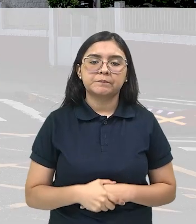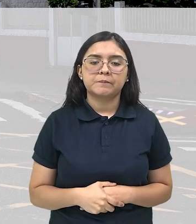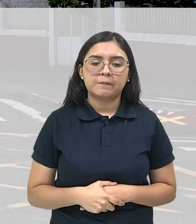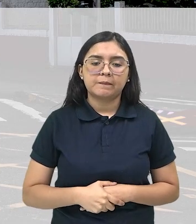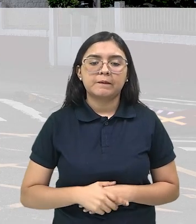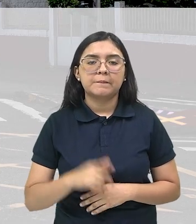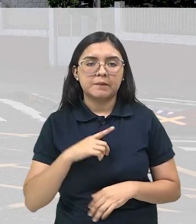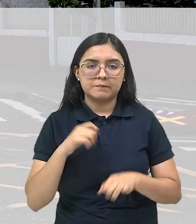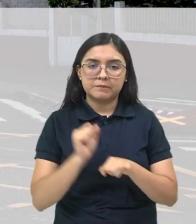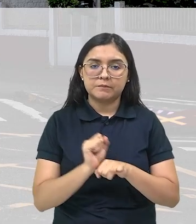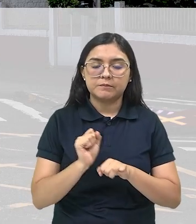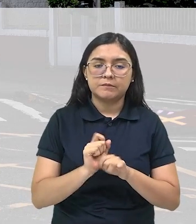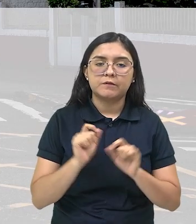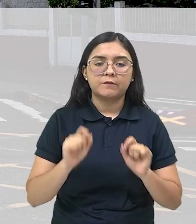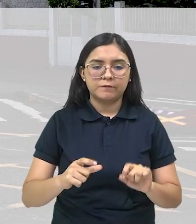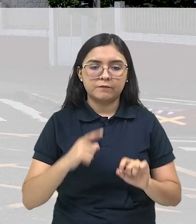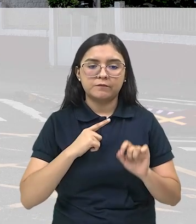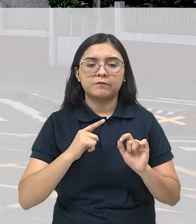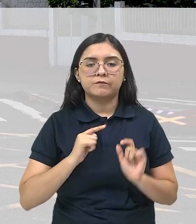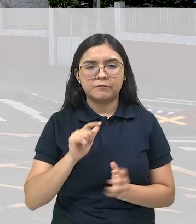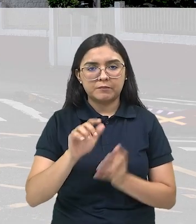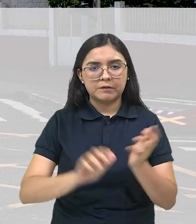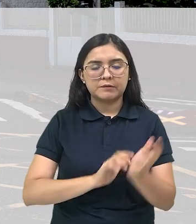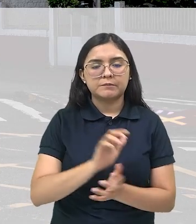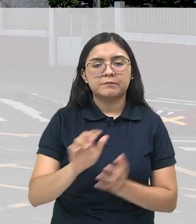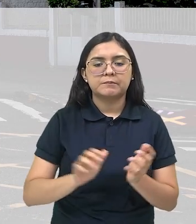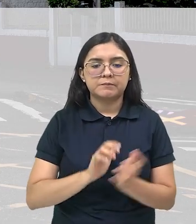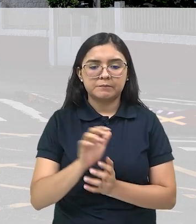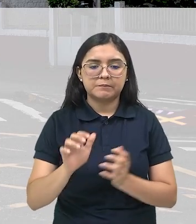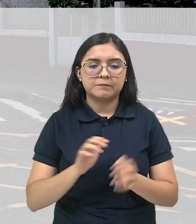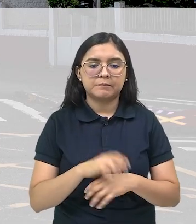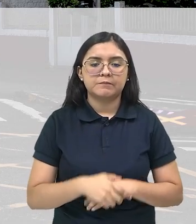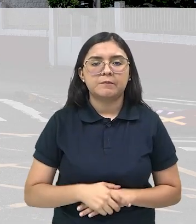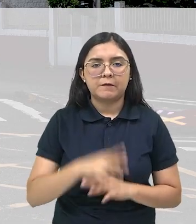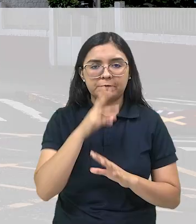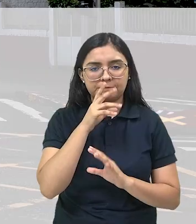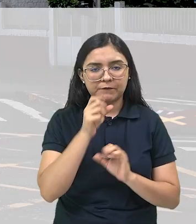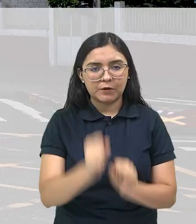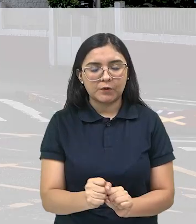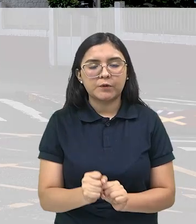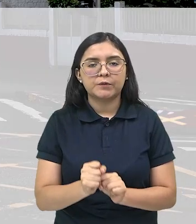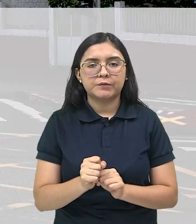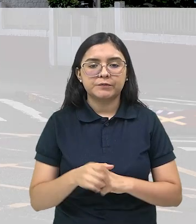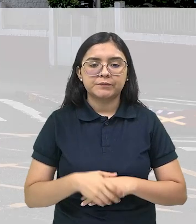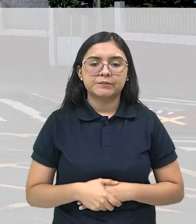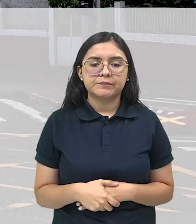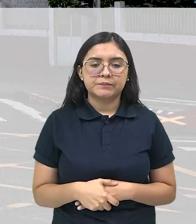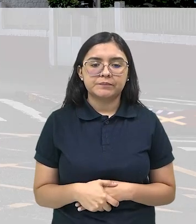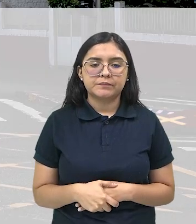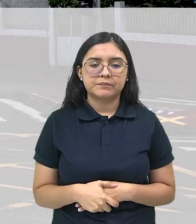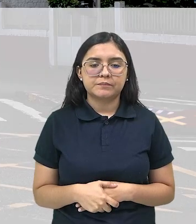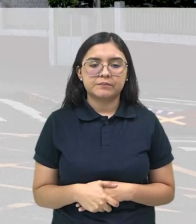Me aguardem que eu vou fazer uma manifestação bem mais forte, tá bom? Pera aí.